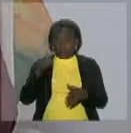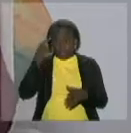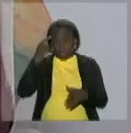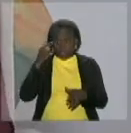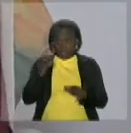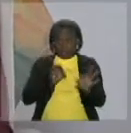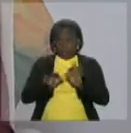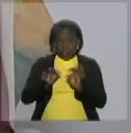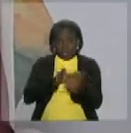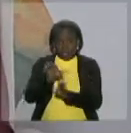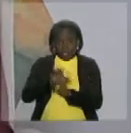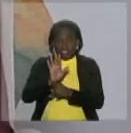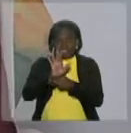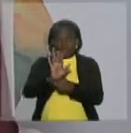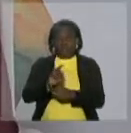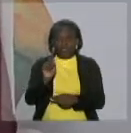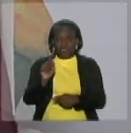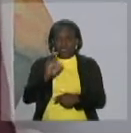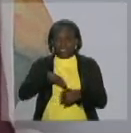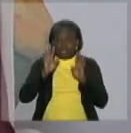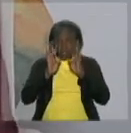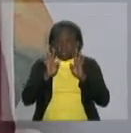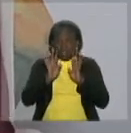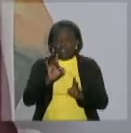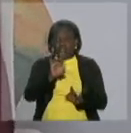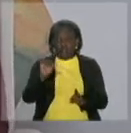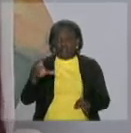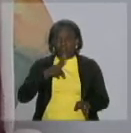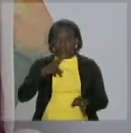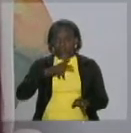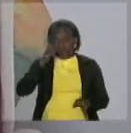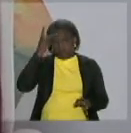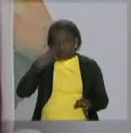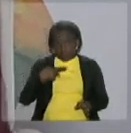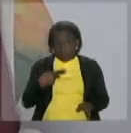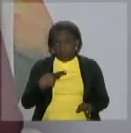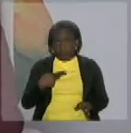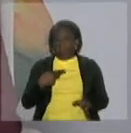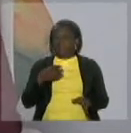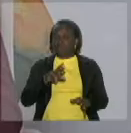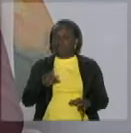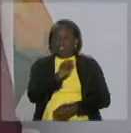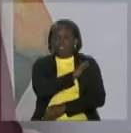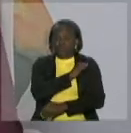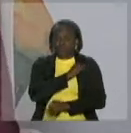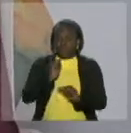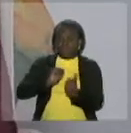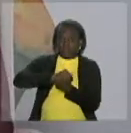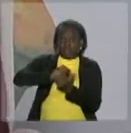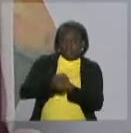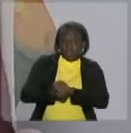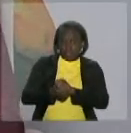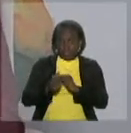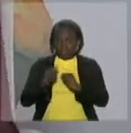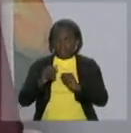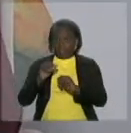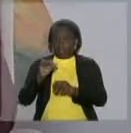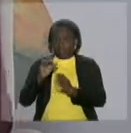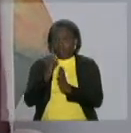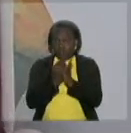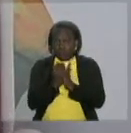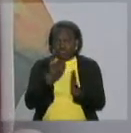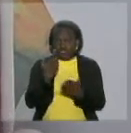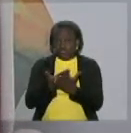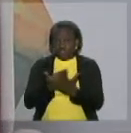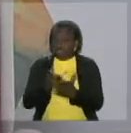gente preconiza nessa cartilha é que o atendimento tem que ser individualizado. Não é o aluno que tem que se adaptar